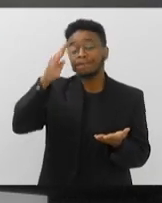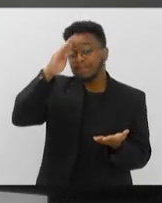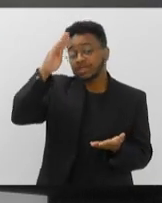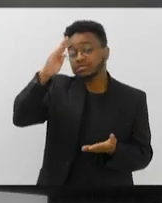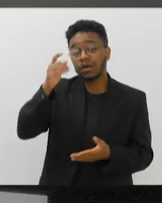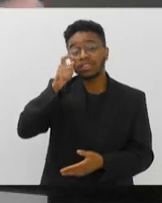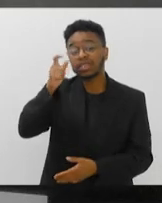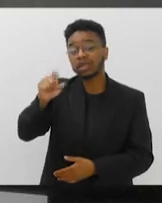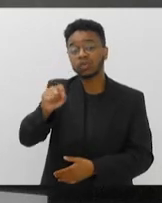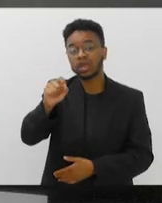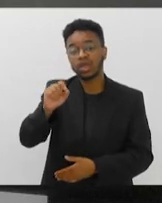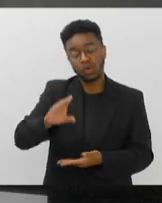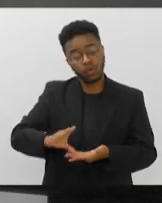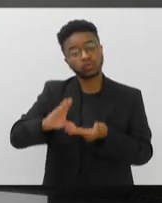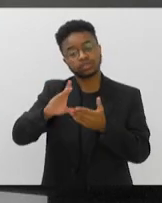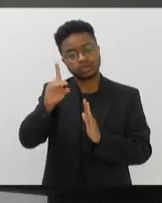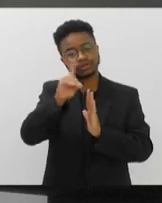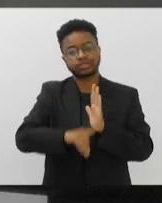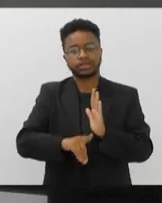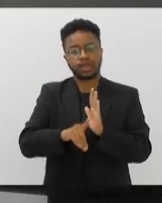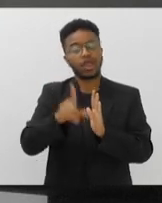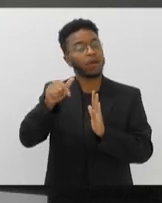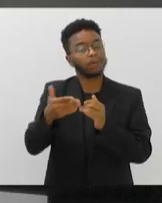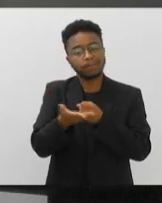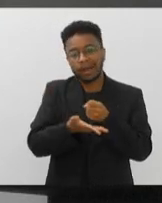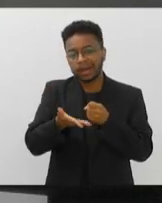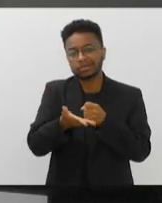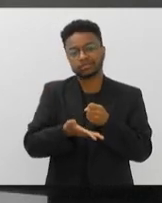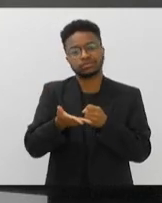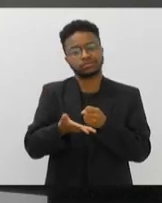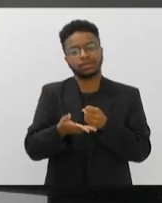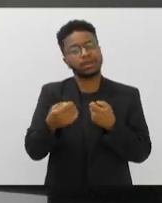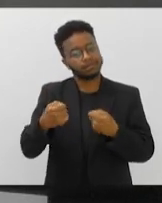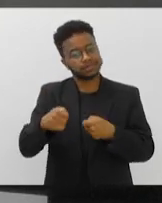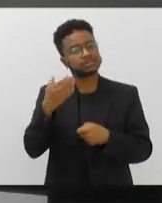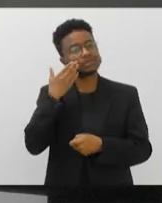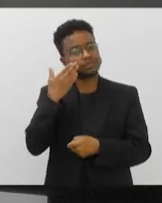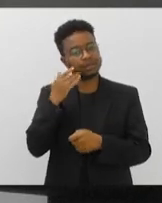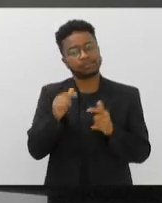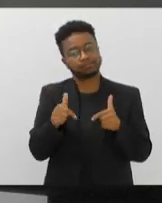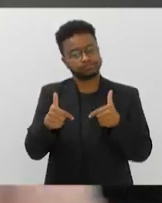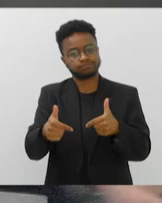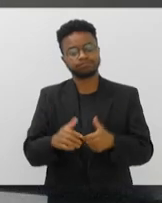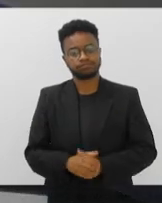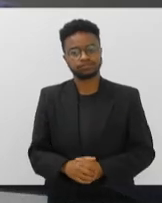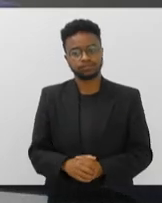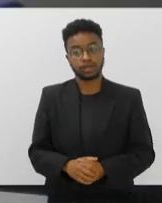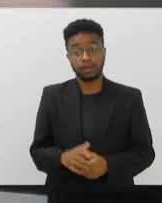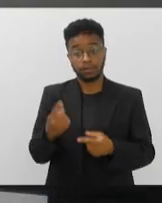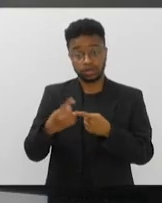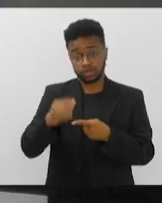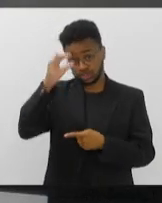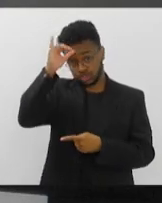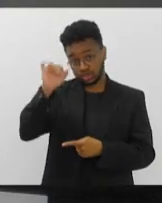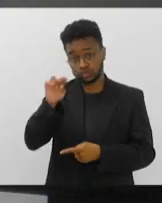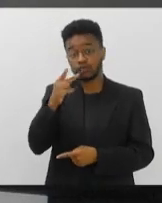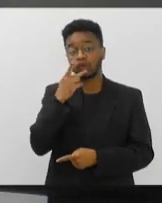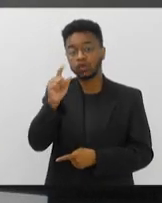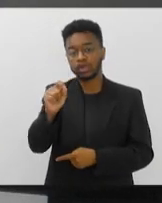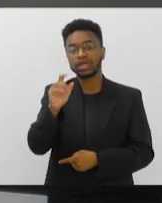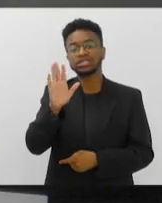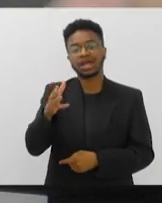primeiro a fazer isso o conselho de direitos é o mínimo do mínimo que o conselho de direitos tem que saber que tem que fazer sabe por quê que ti juu falou aqui que tá em três